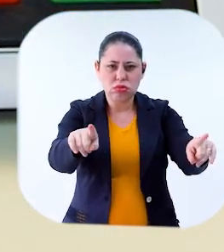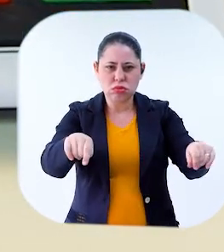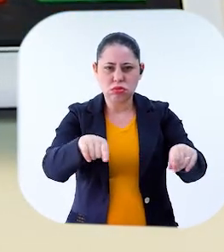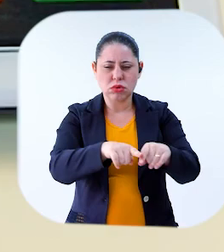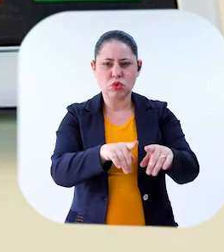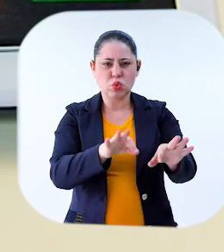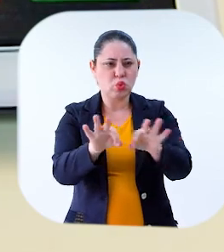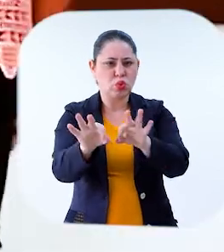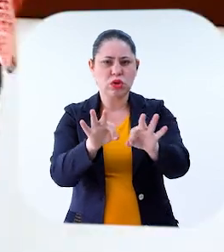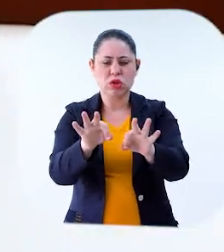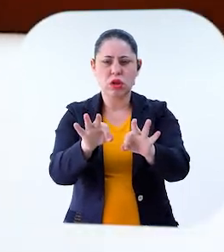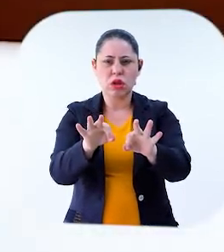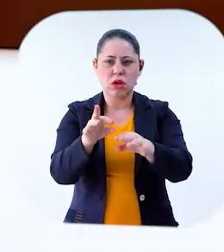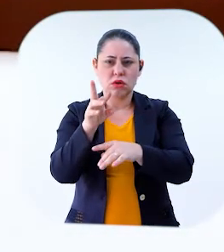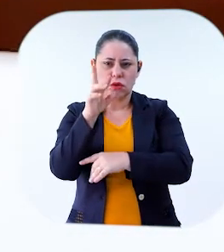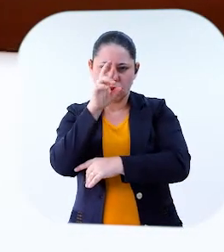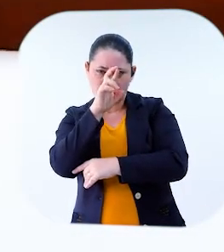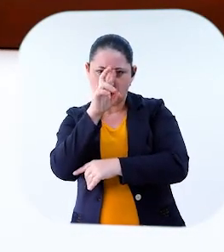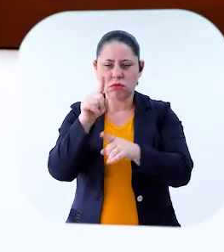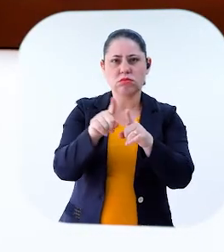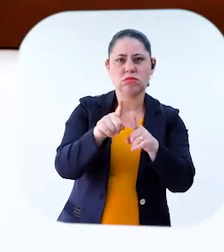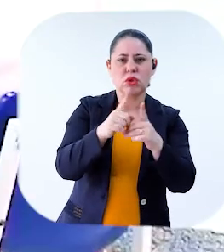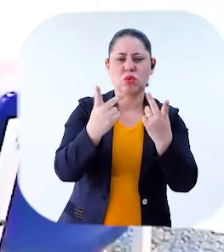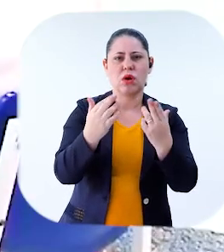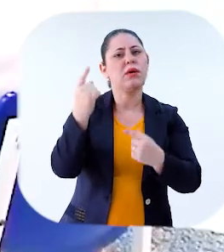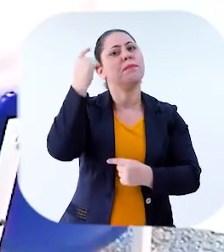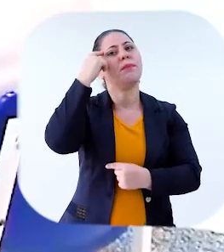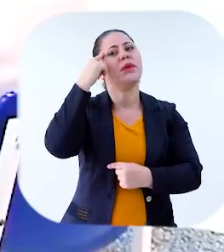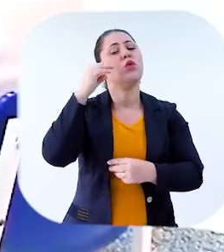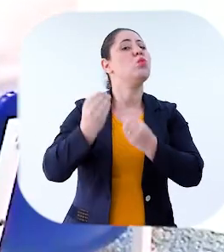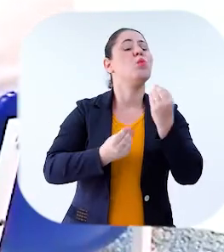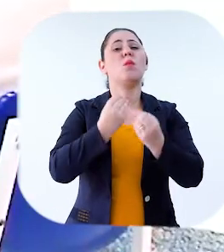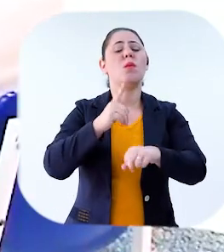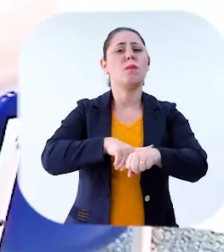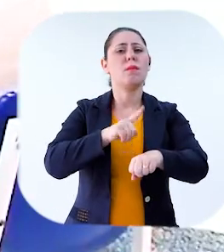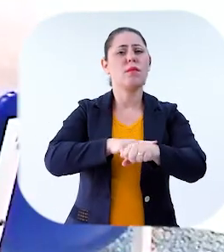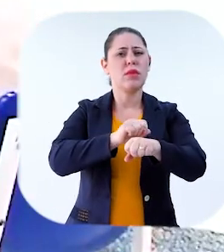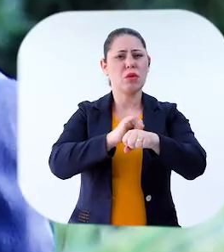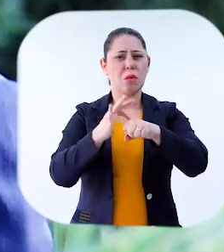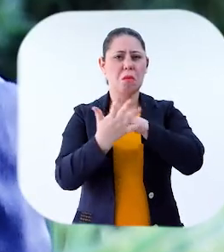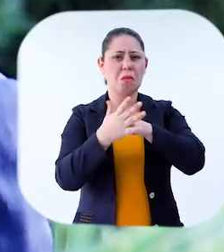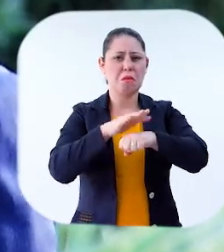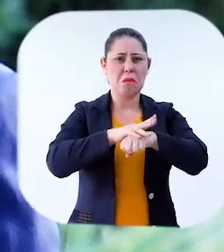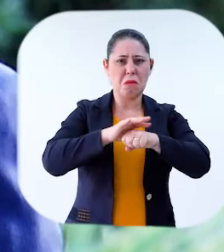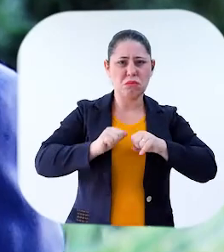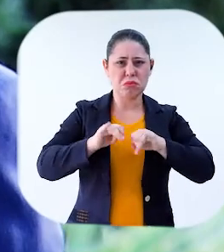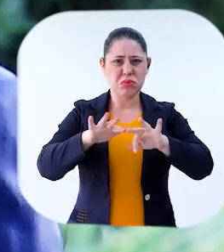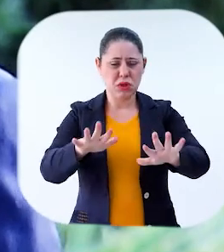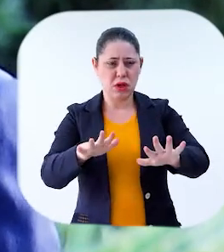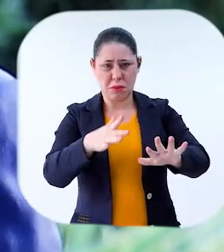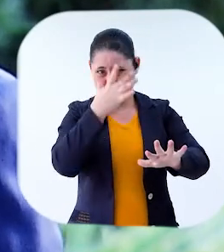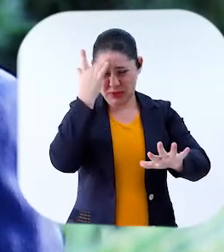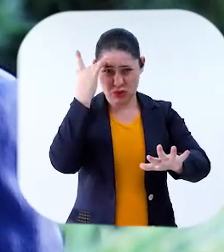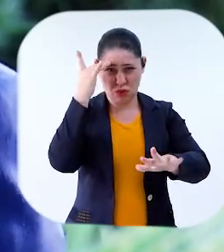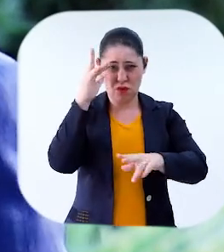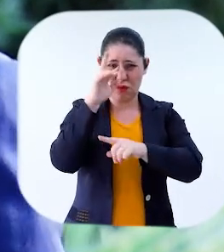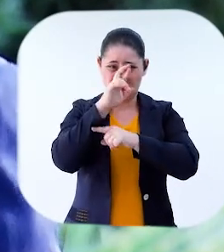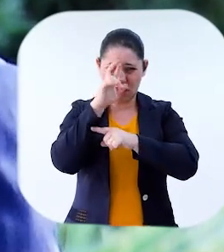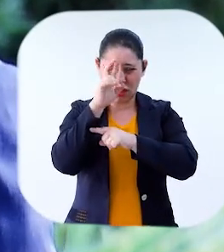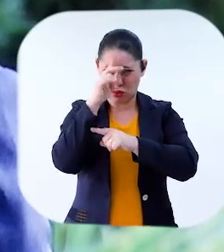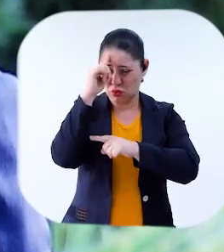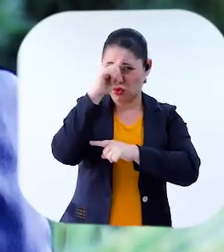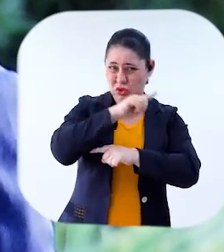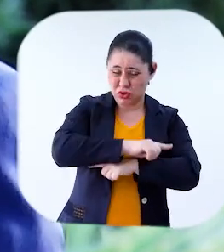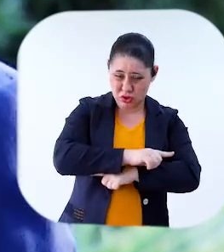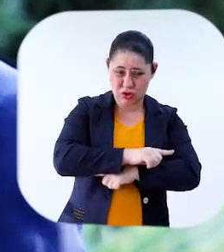local o mesário e o fiscal, da né? votação. Exatamente. Aí você imagina só, em épocas de pandemia, um fiscal que vai ficar lá o